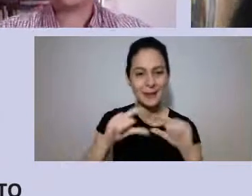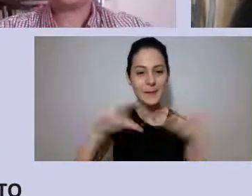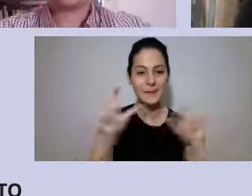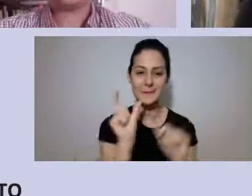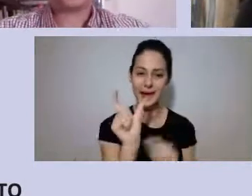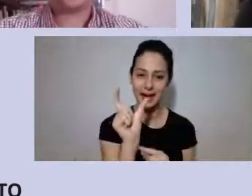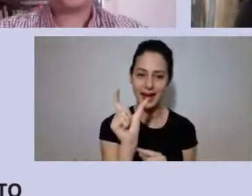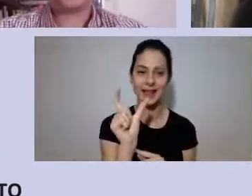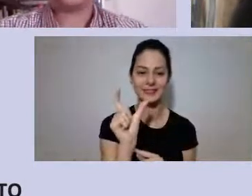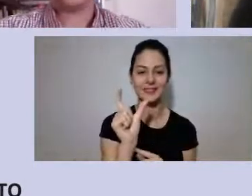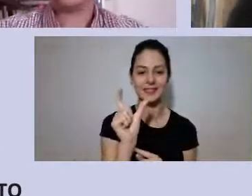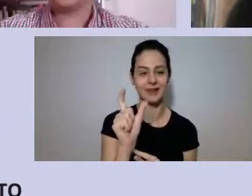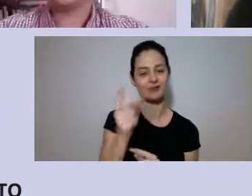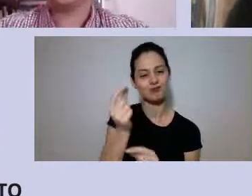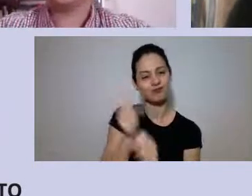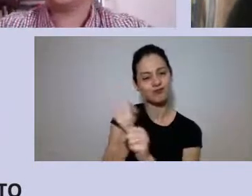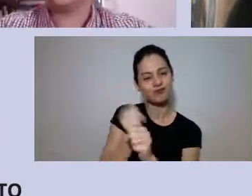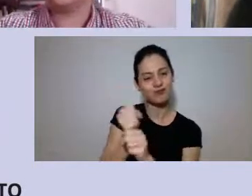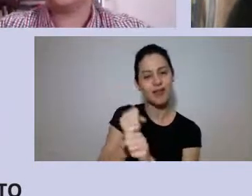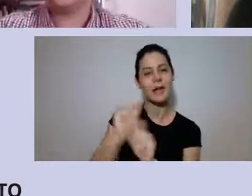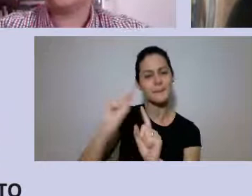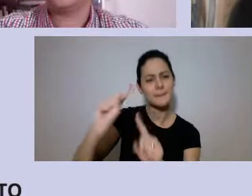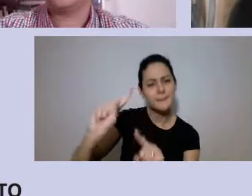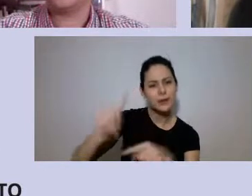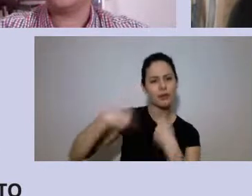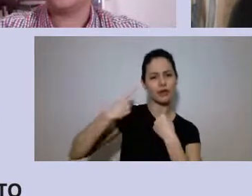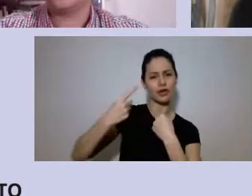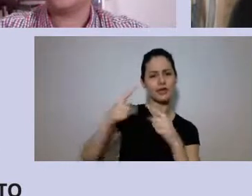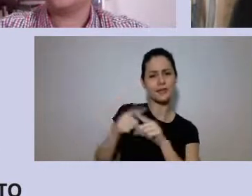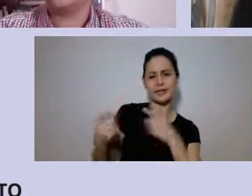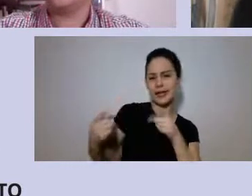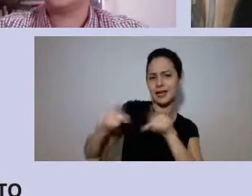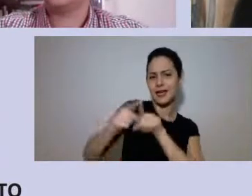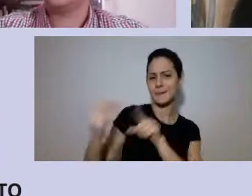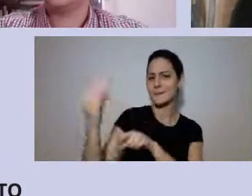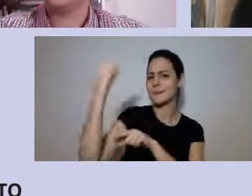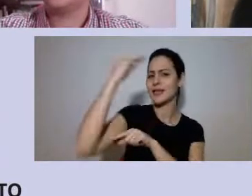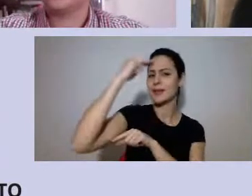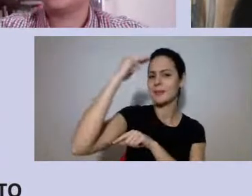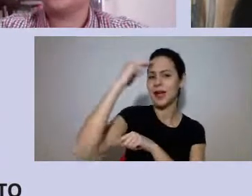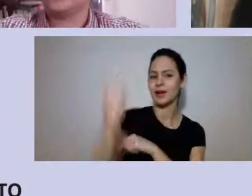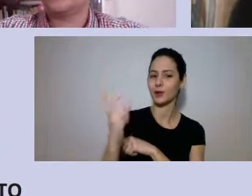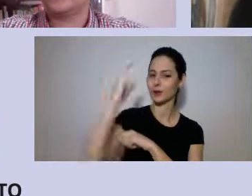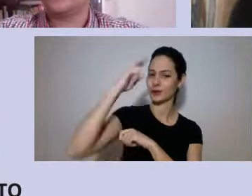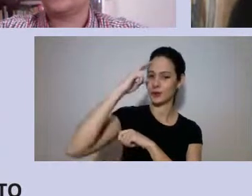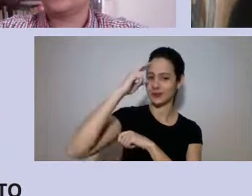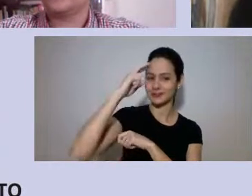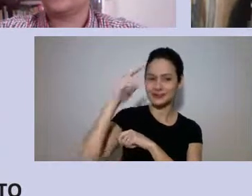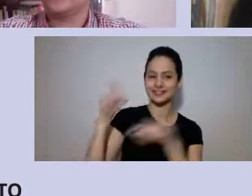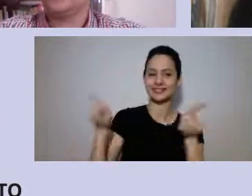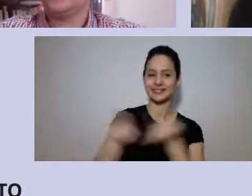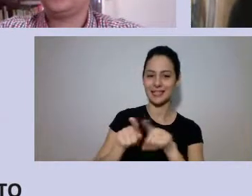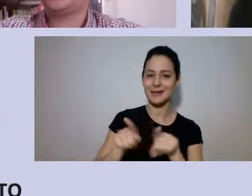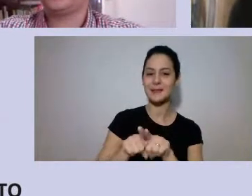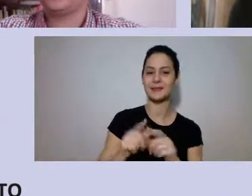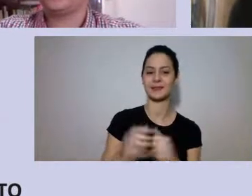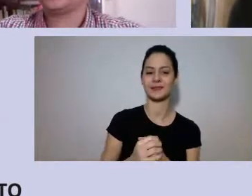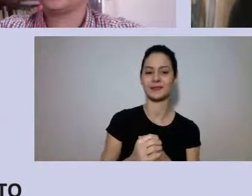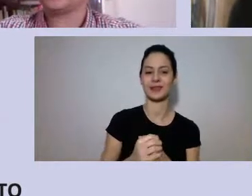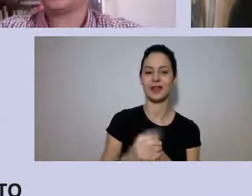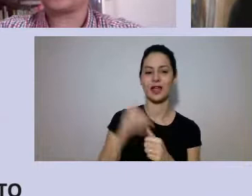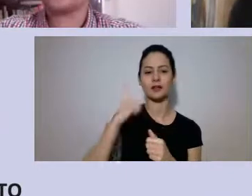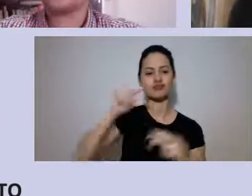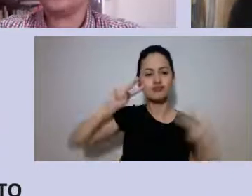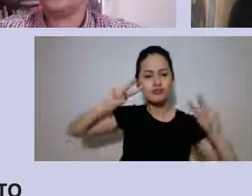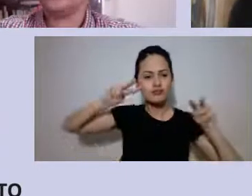é provocativa e, a sua vez, muito ligada à ideia de memória cultural e trazer ao presente uma